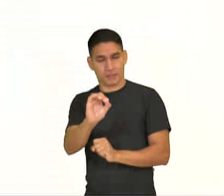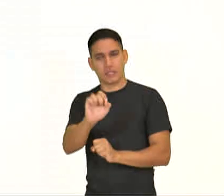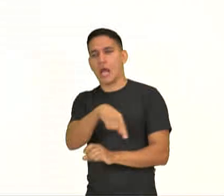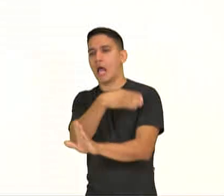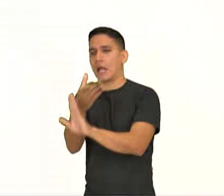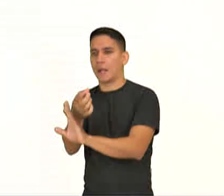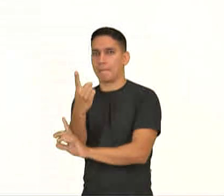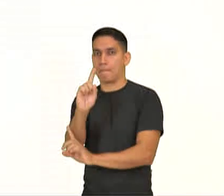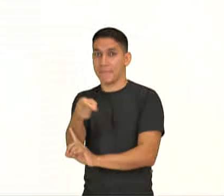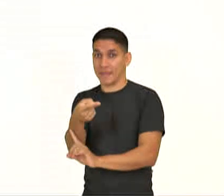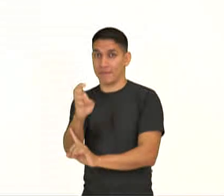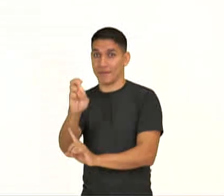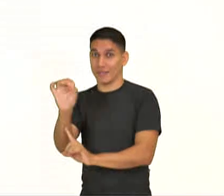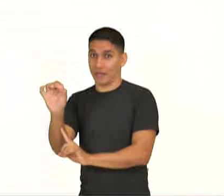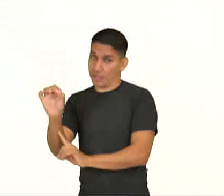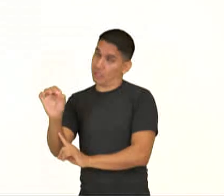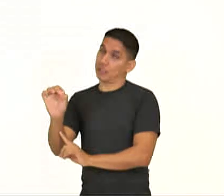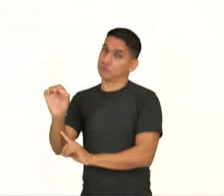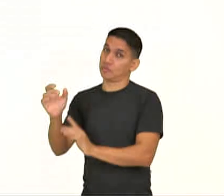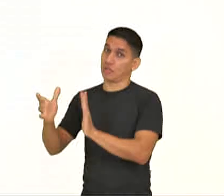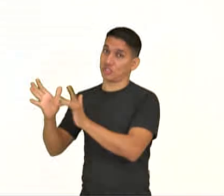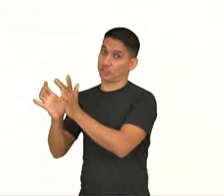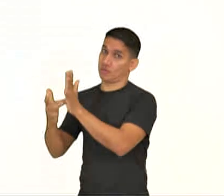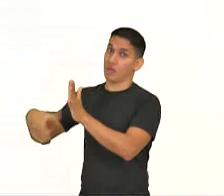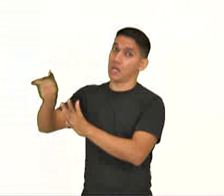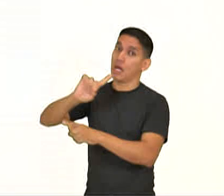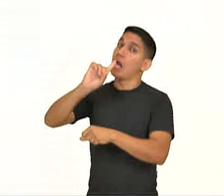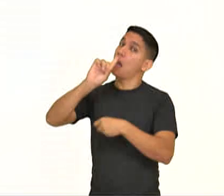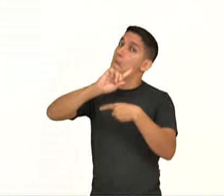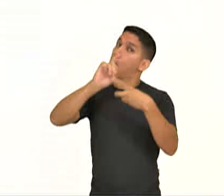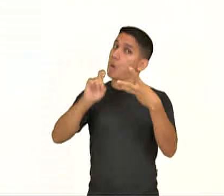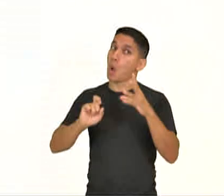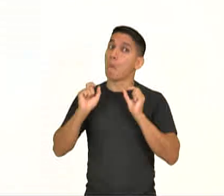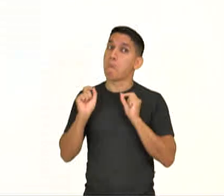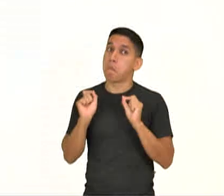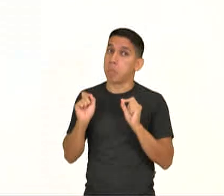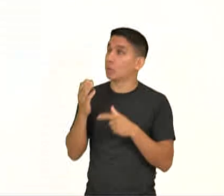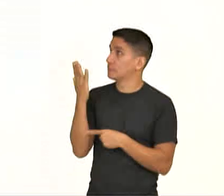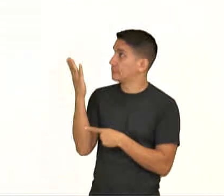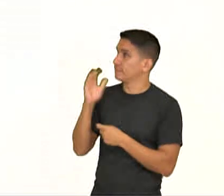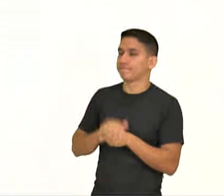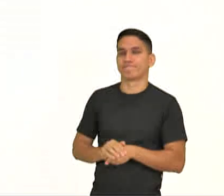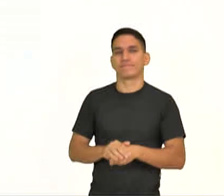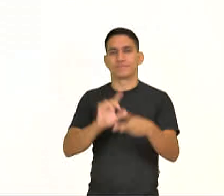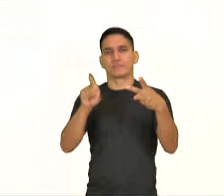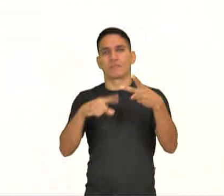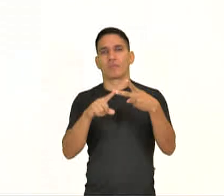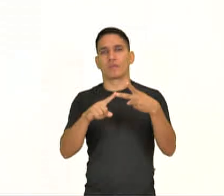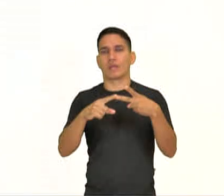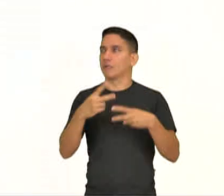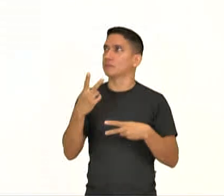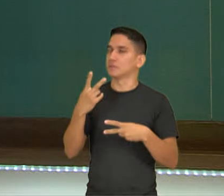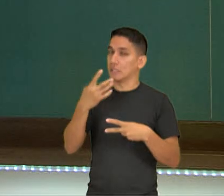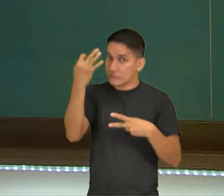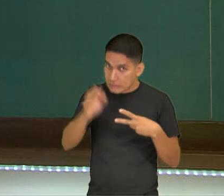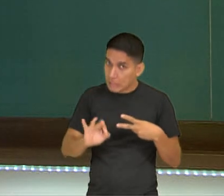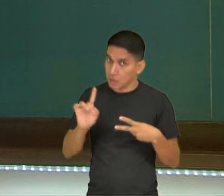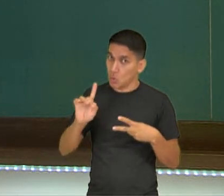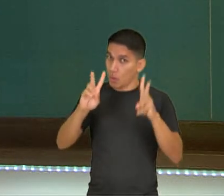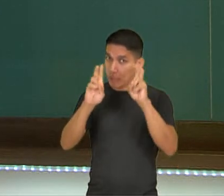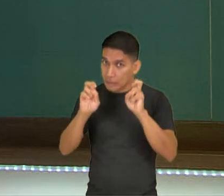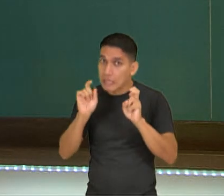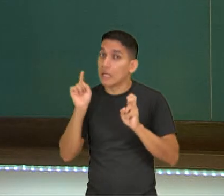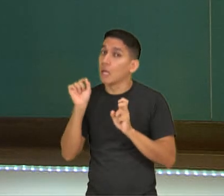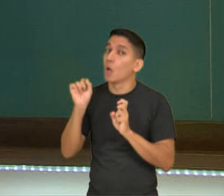os cuxitas. Pode, são hipóteses. Nós não temos nada certeza. Nada certeza desse tema,